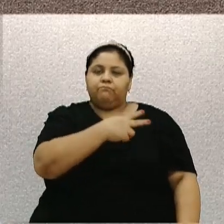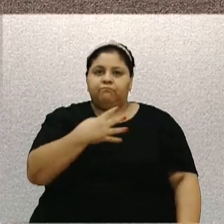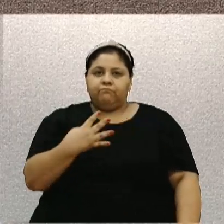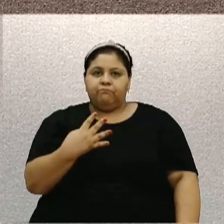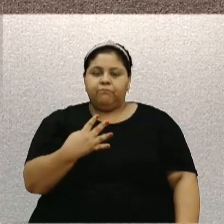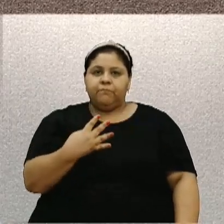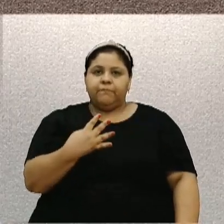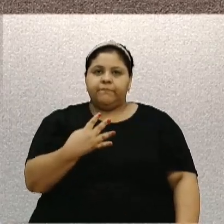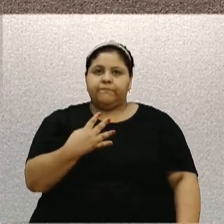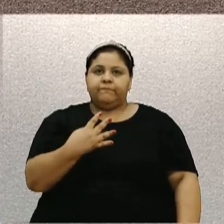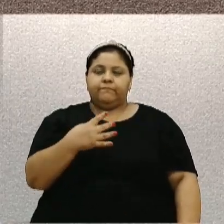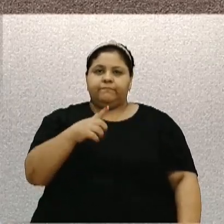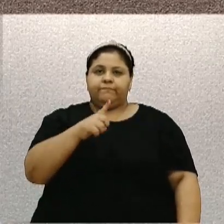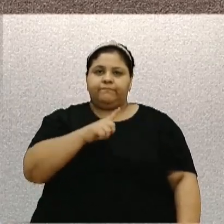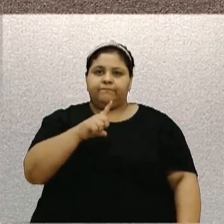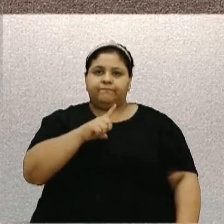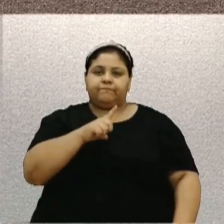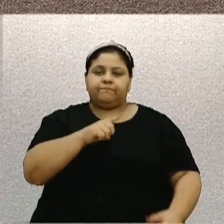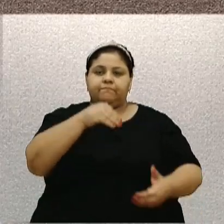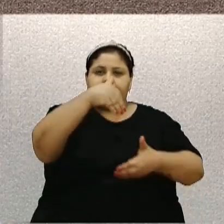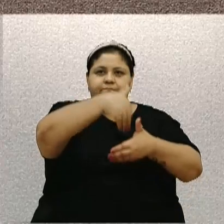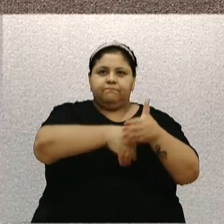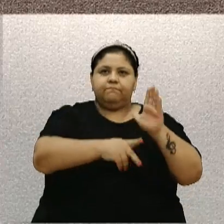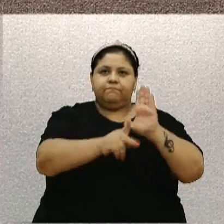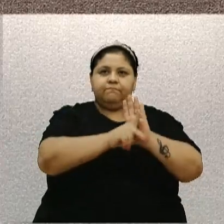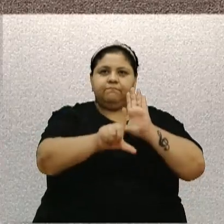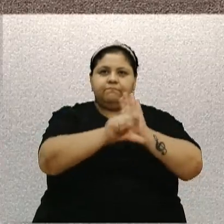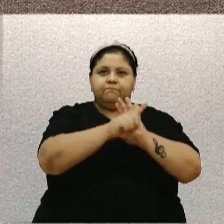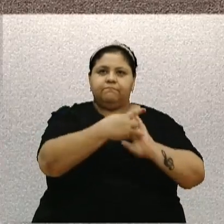164/2024, contendo o projeto de lei número